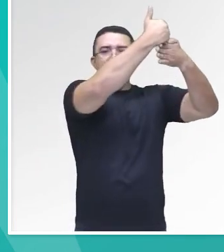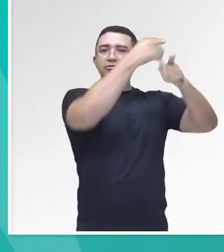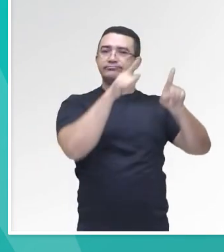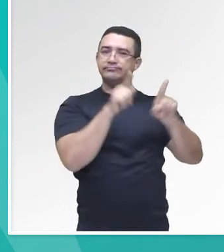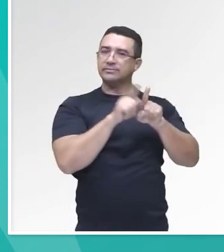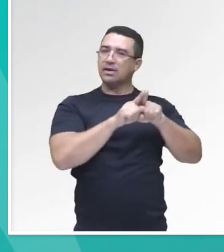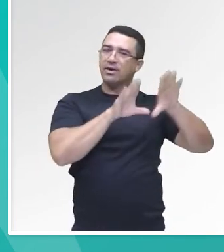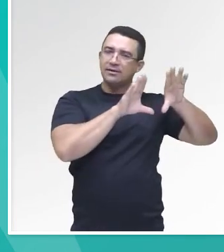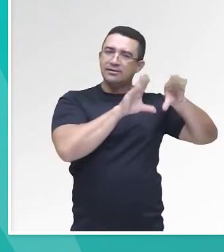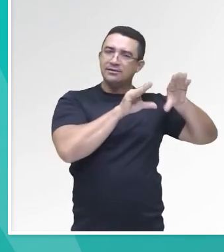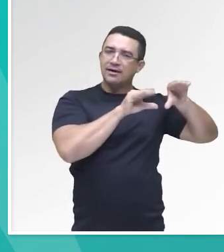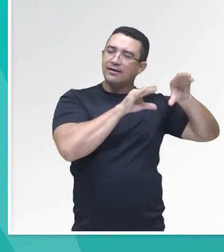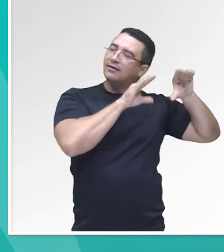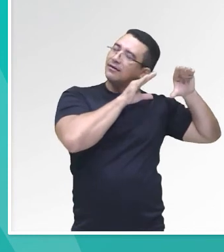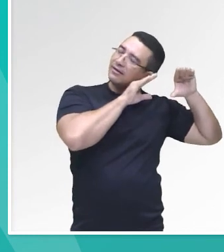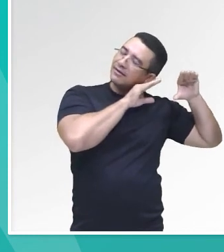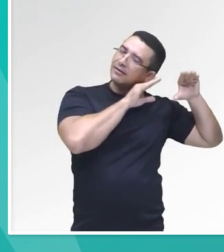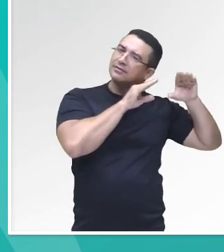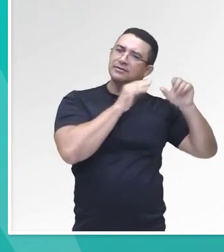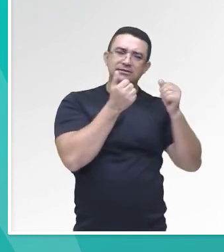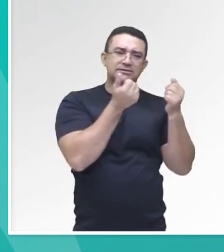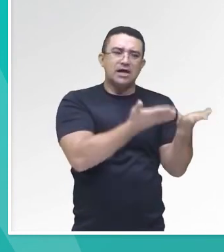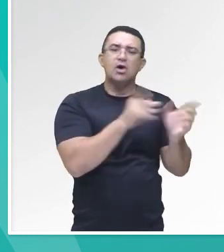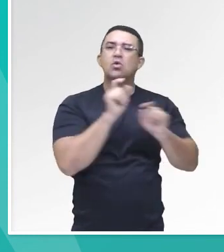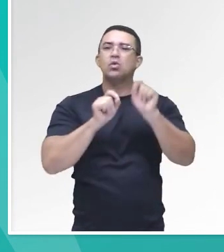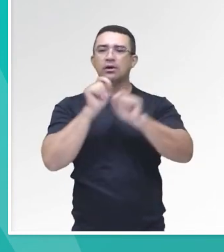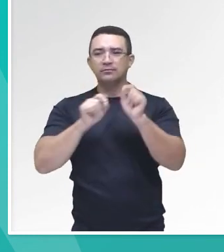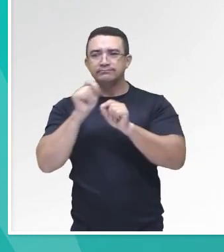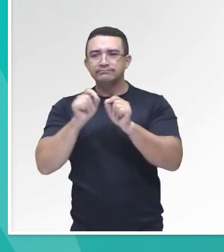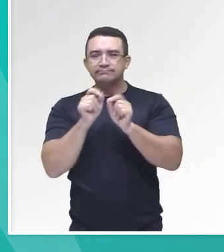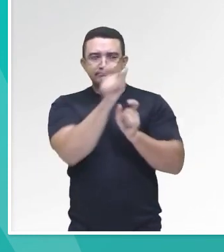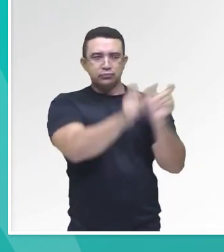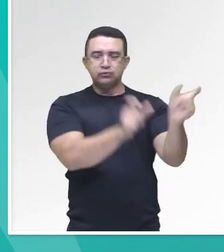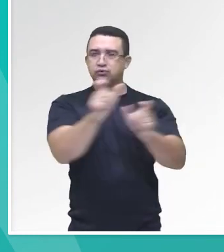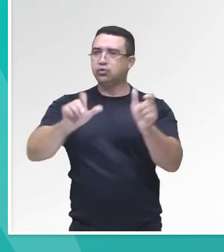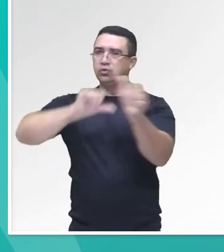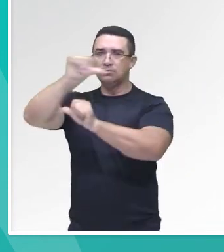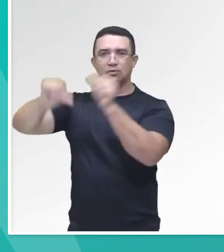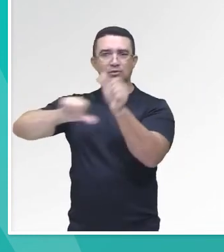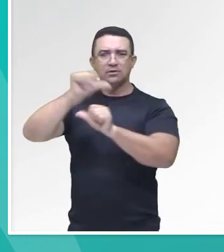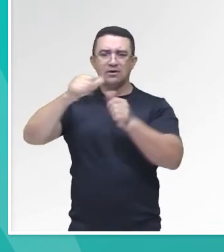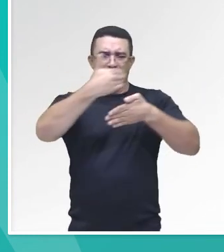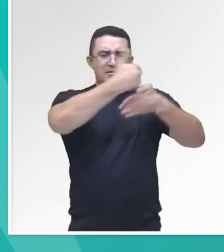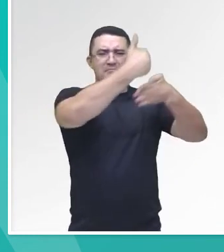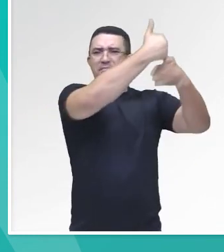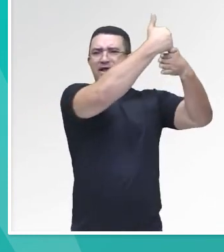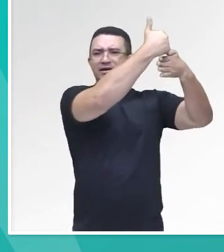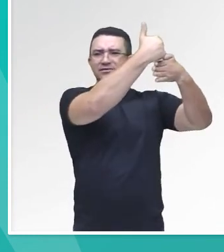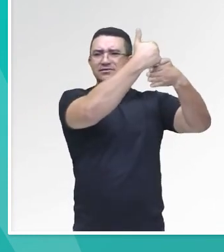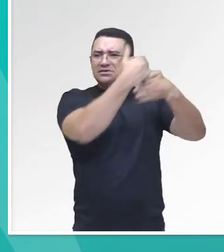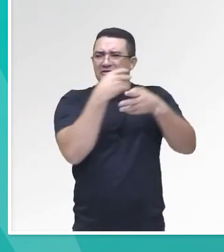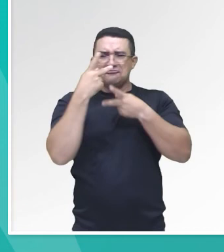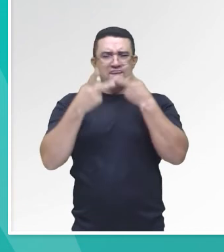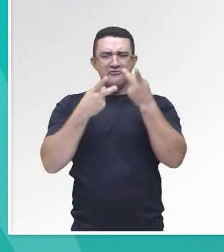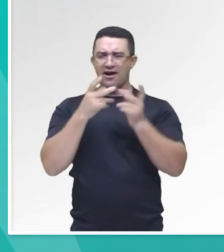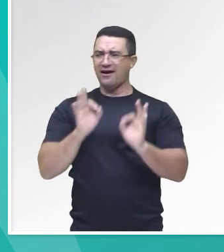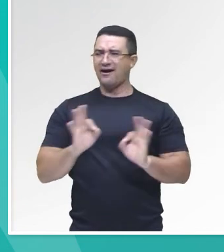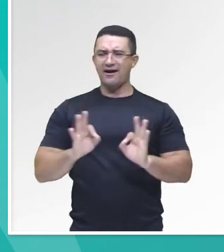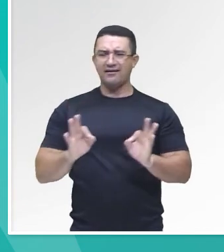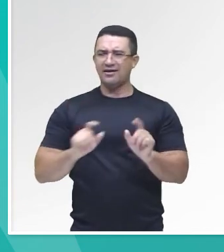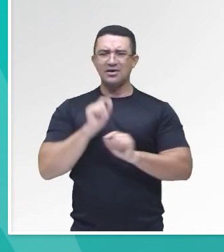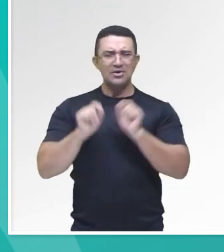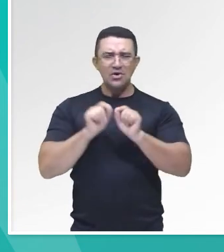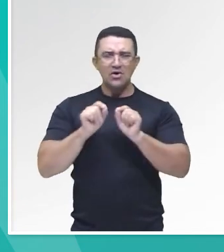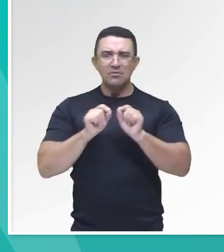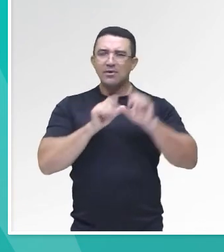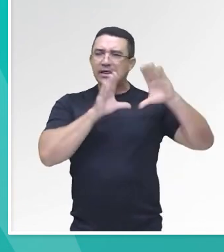certa personificação para eles, né? Por quê? Porque parede não fala, né? E travesseiro também não. Então,